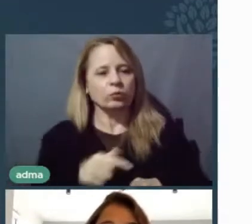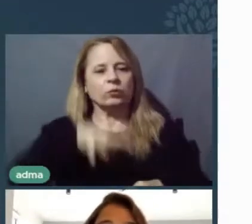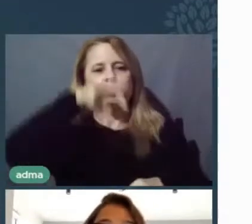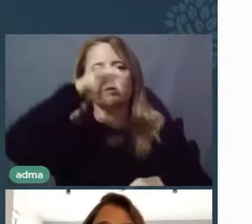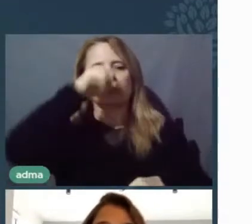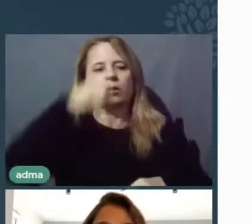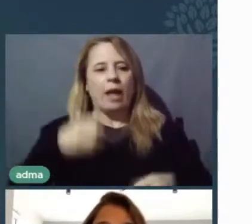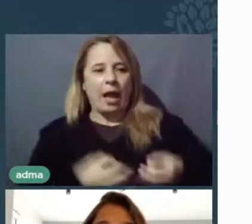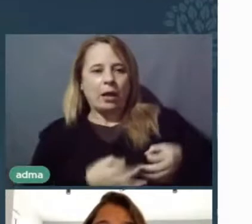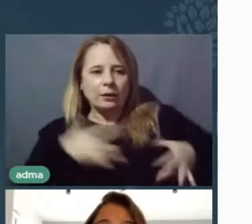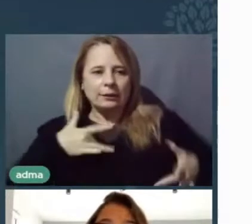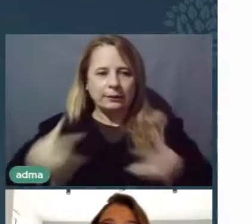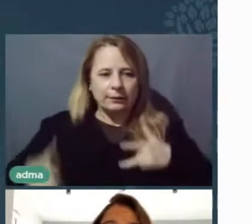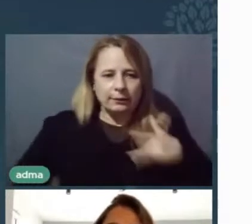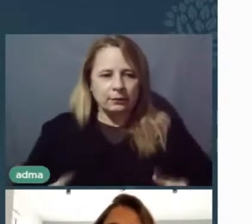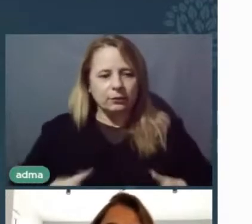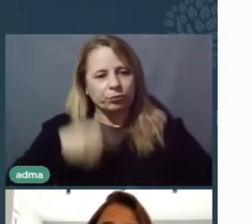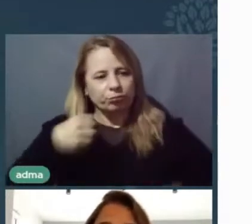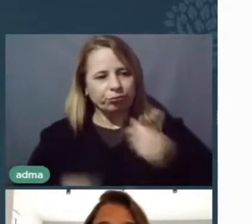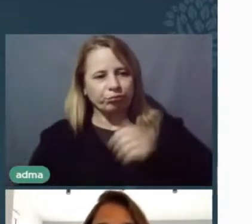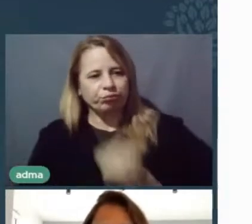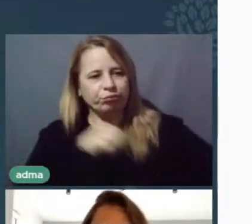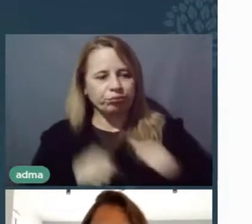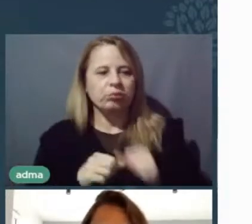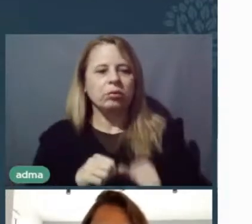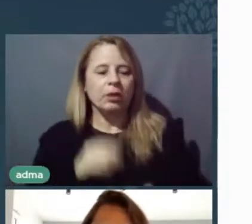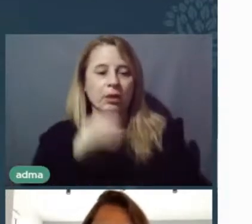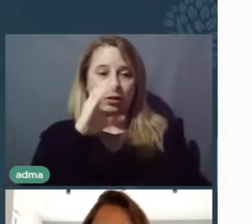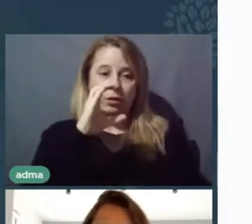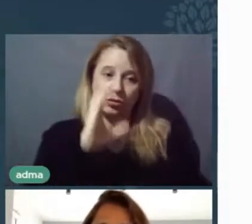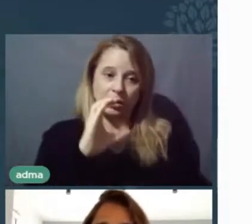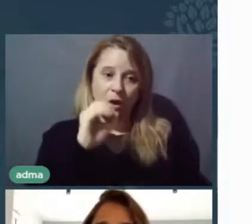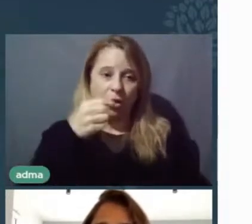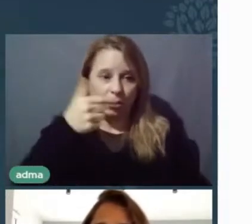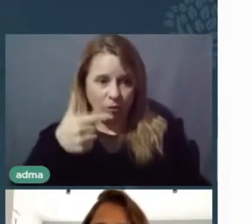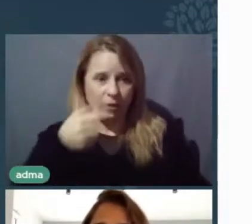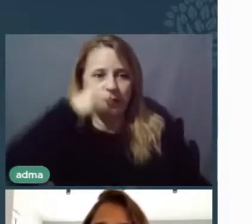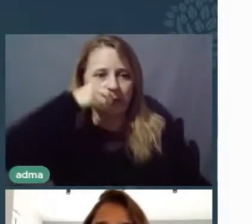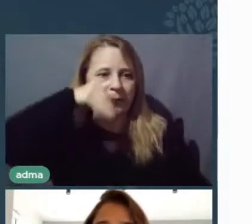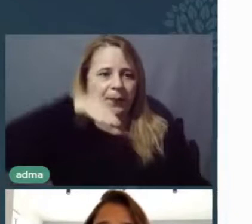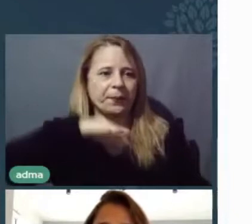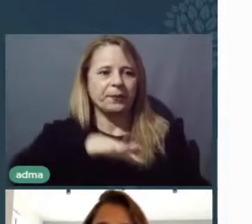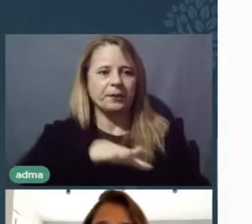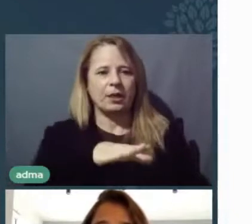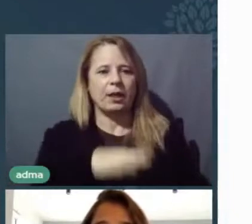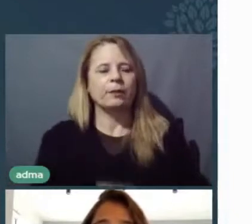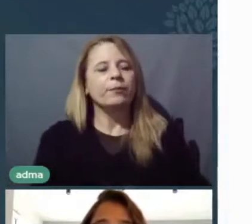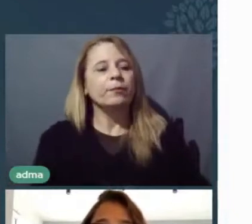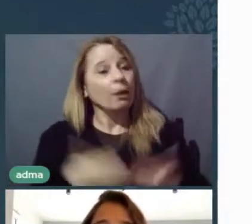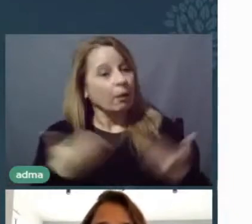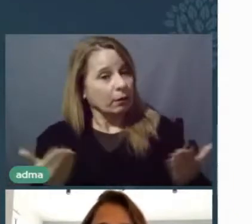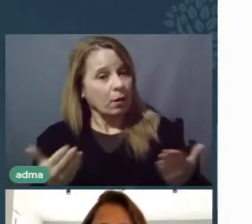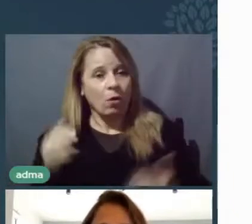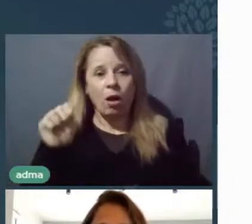nossos órgãos e dos nossos músculos, e o CO2, o gás carbônico, vai sair. Falando especificamente da asma,